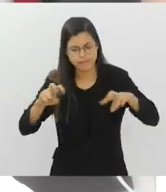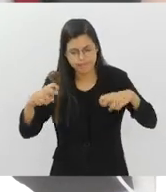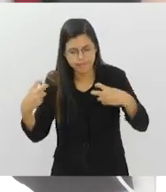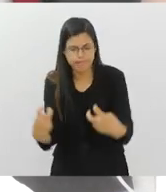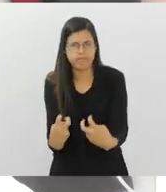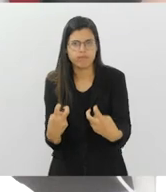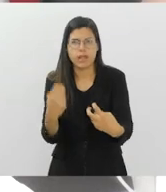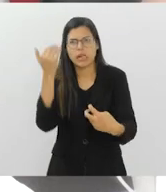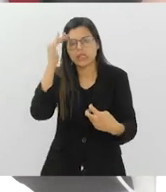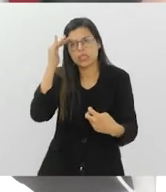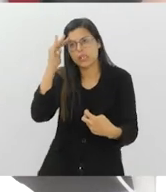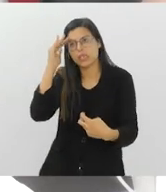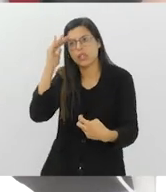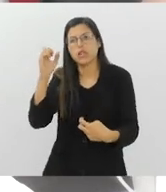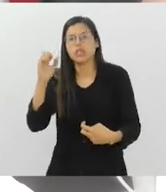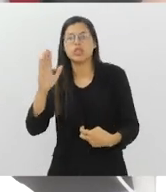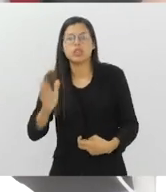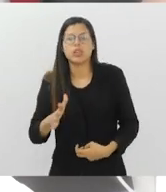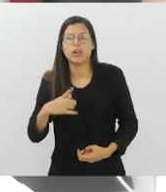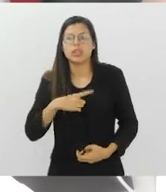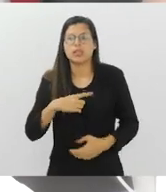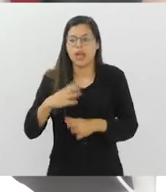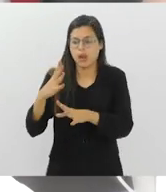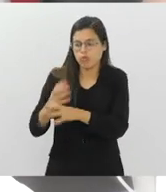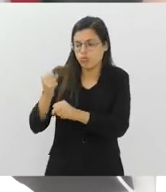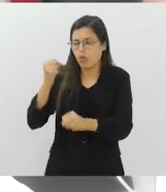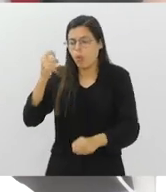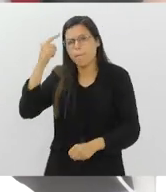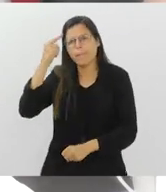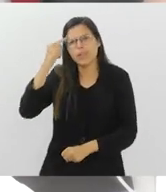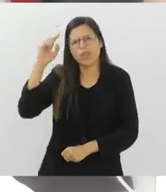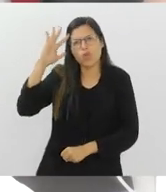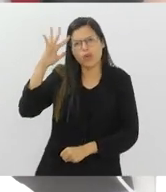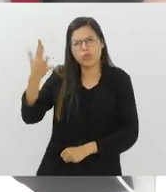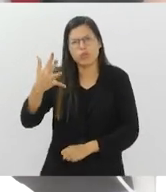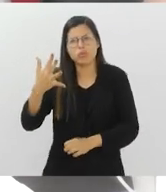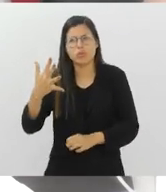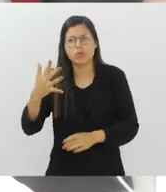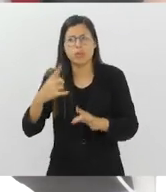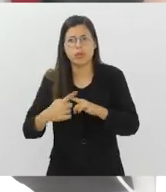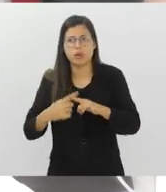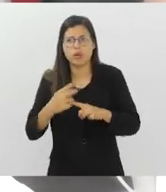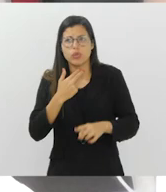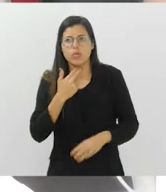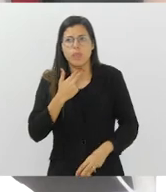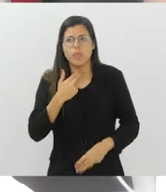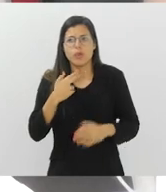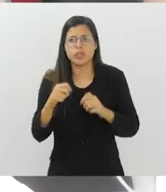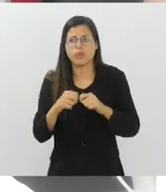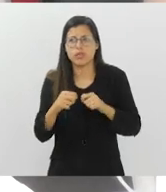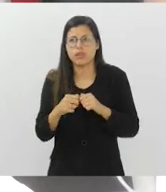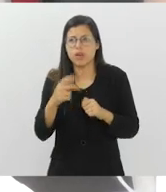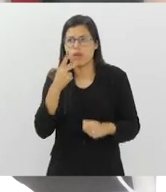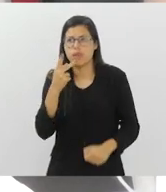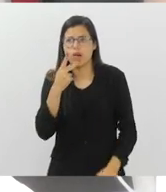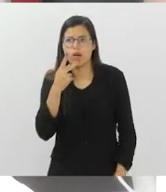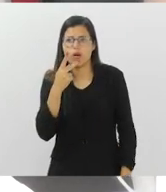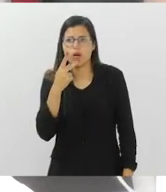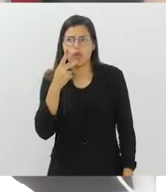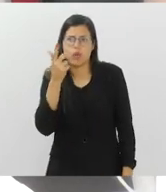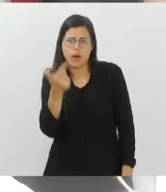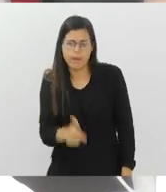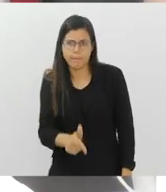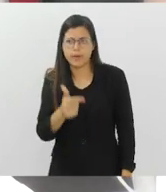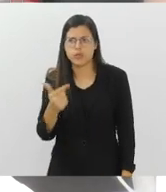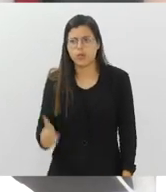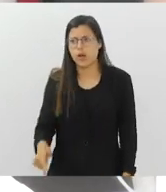todo mundo sentar numa mesa e entender, já que a gente está tendo lucro, vamos pensar numa solução, porque o que a gente não pode fazer é dizer, vou repetir o que eu tenho falado